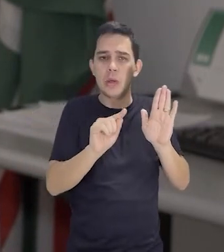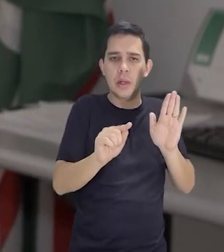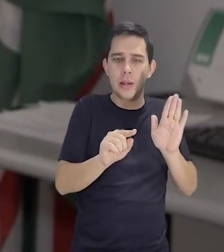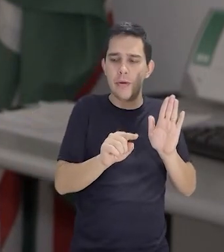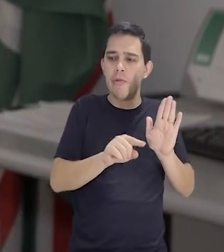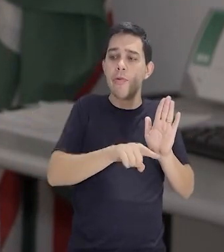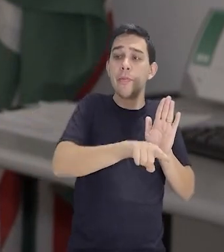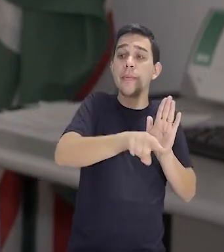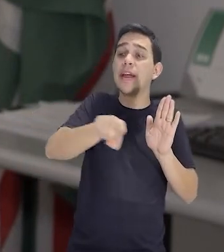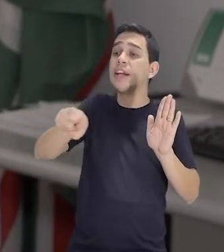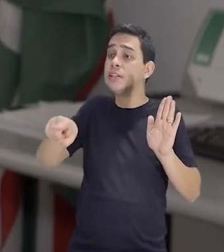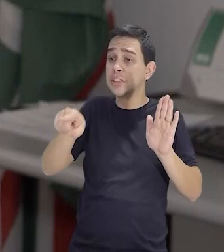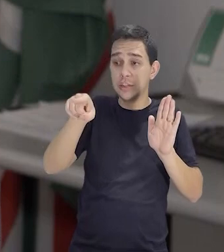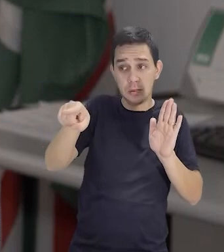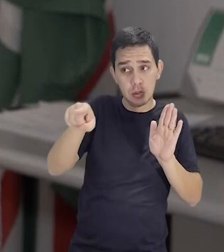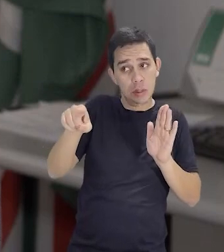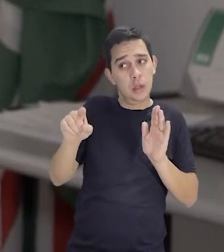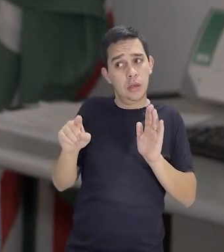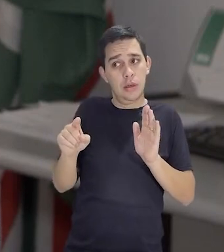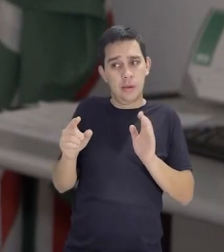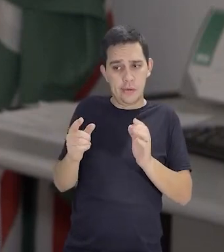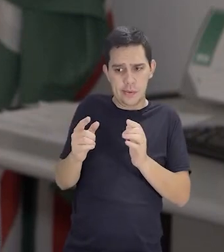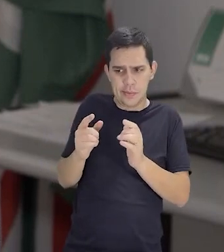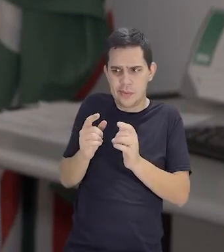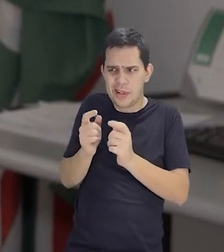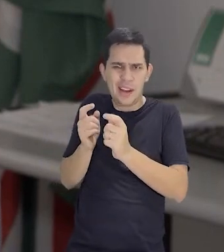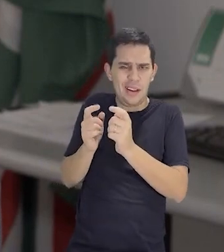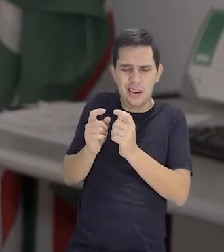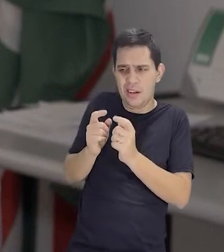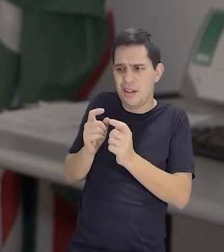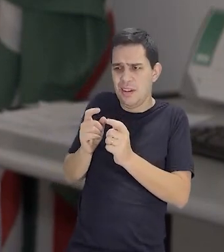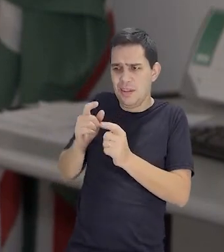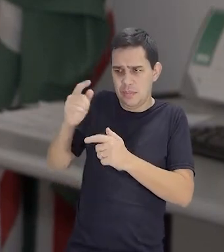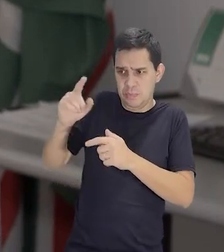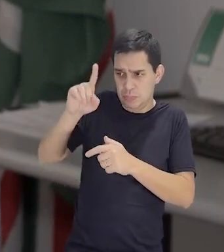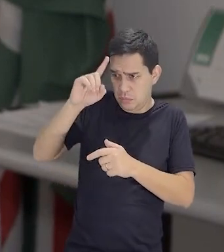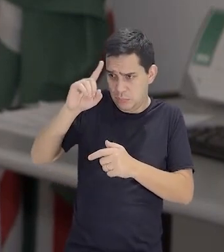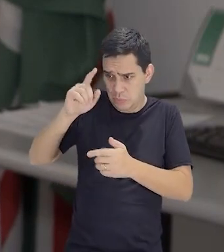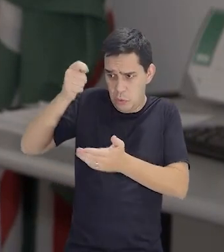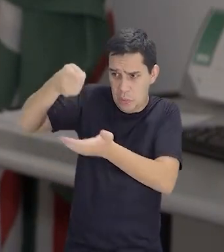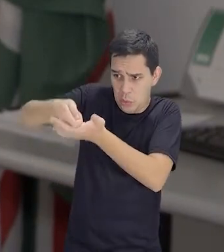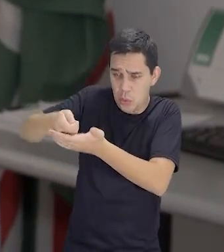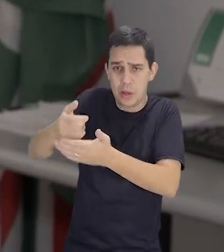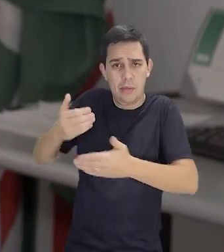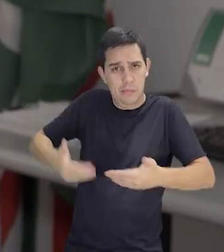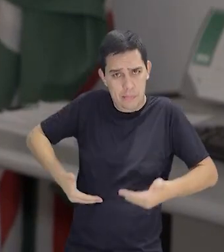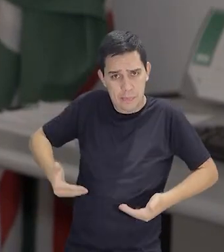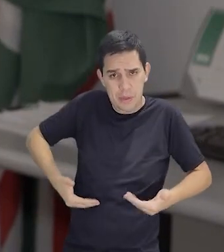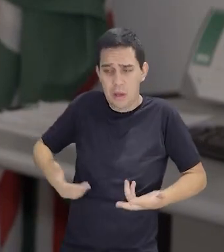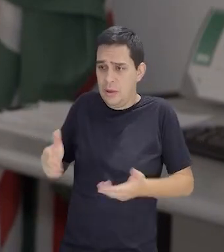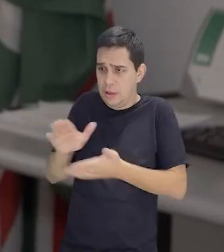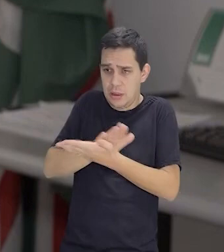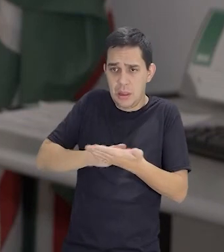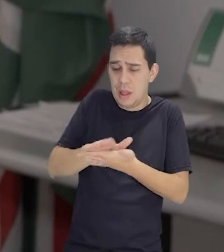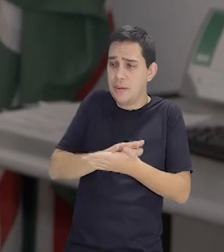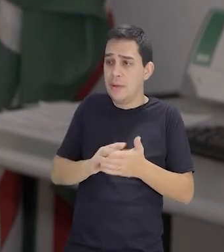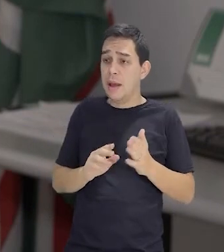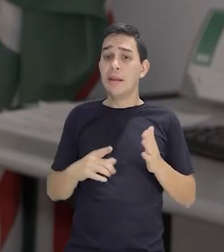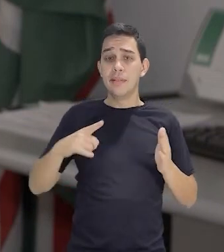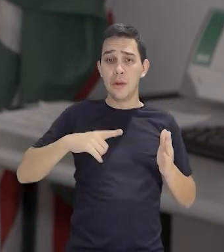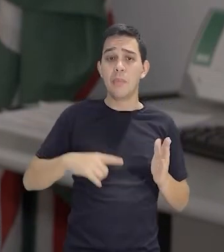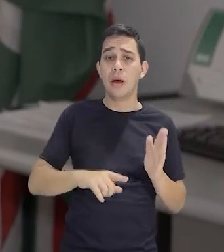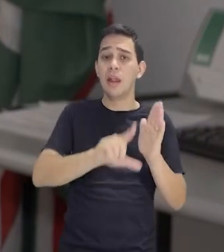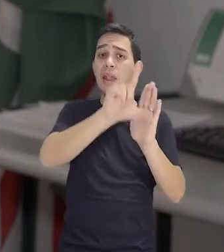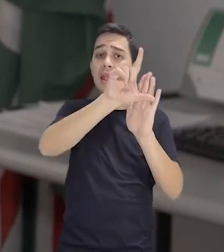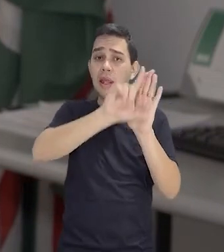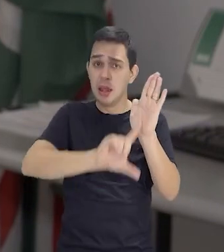incursas na infração administrativa de trabalho análogo ao de escravo, seus nomes são publicados na lista suja